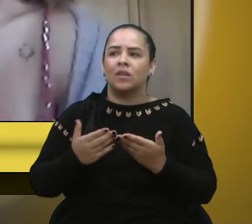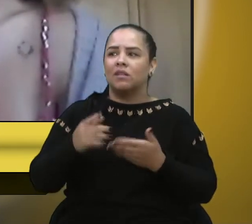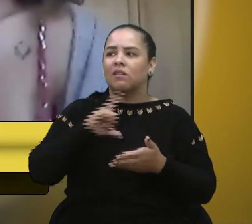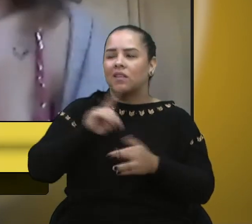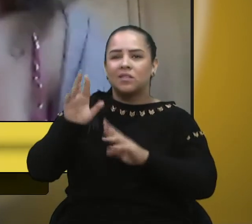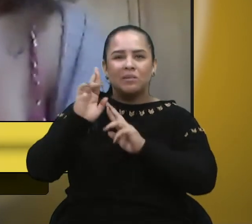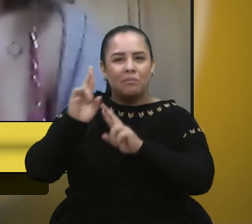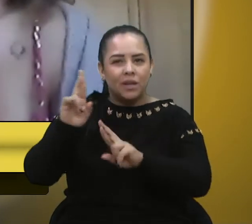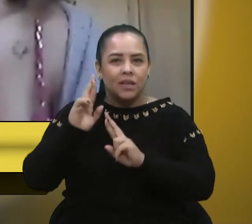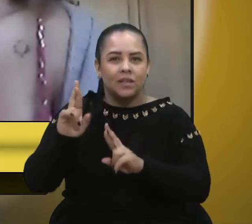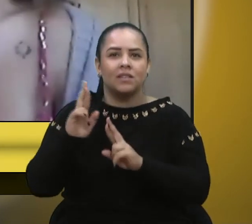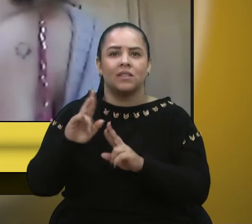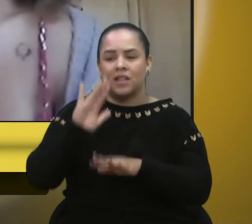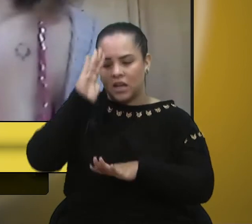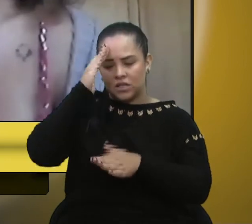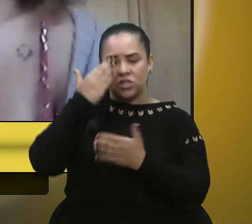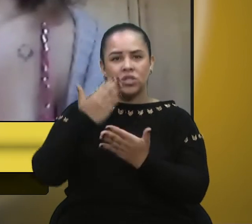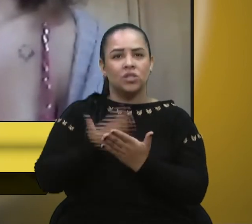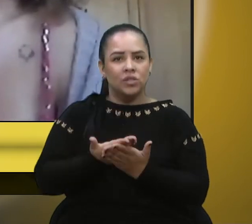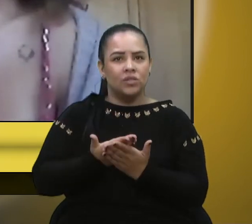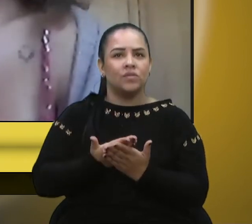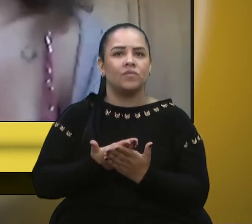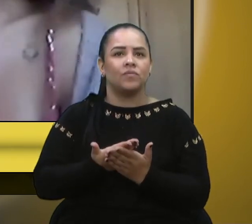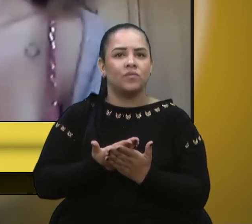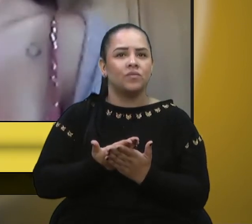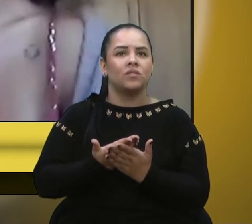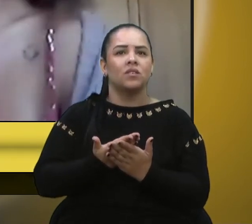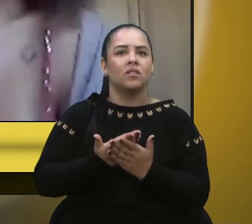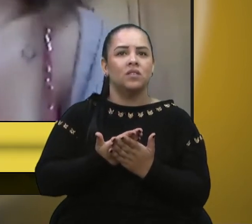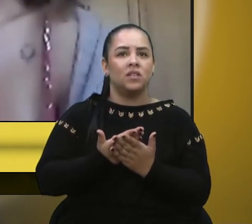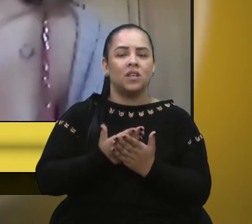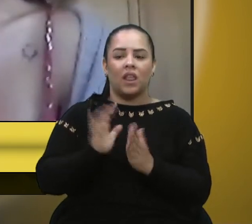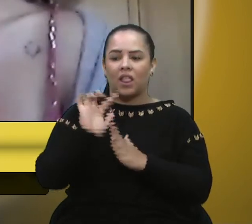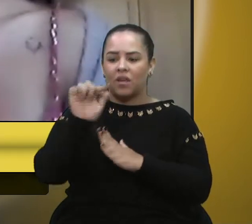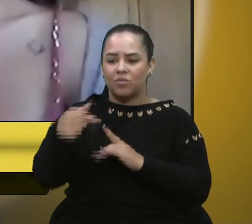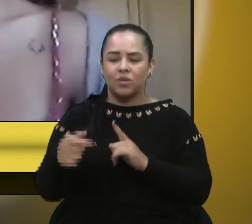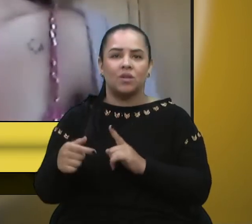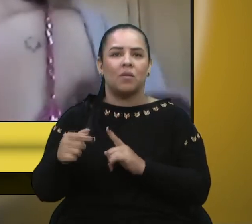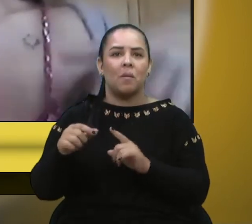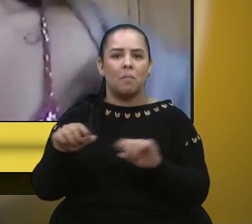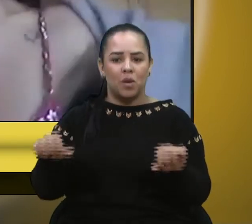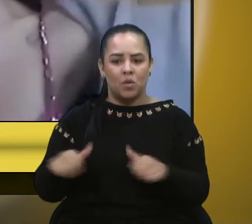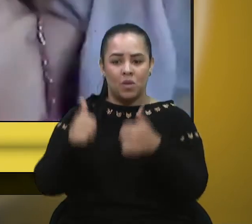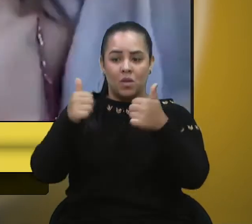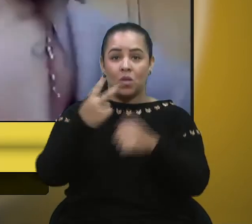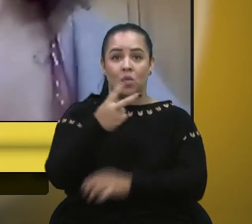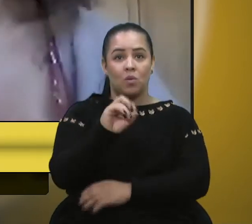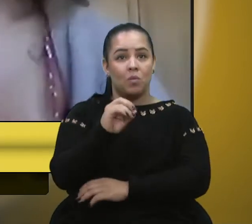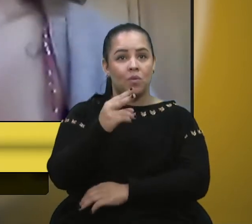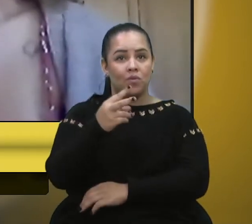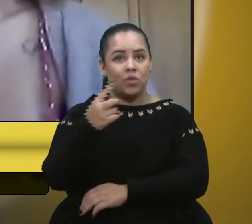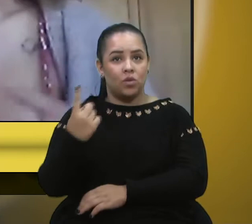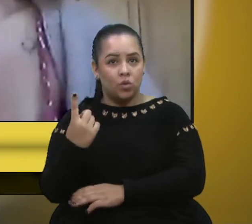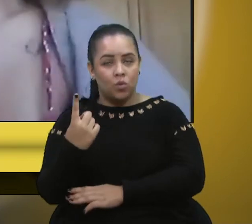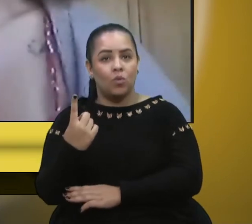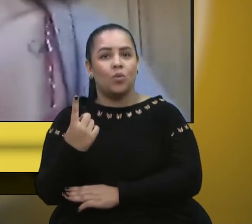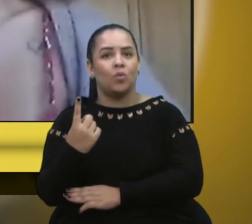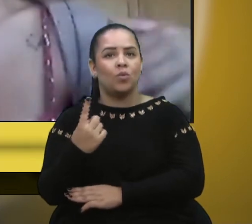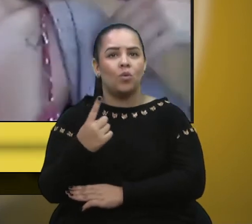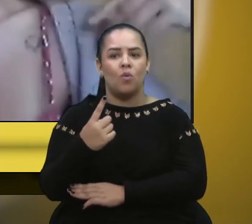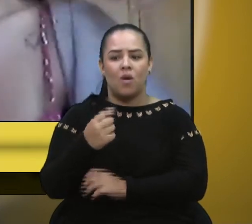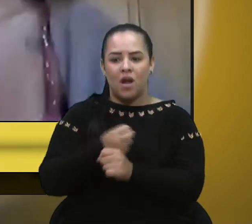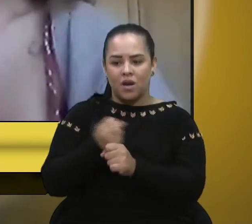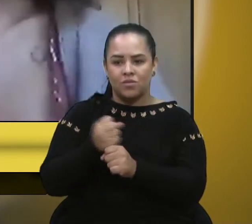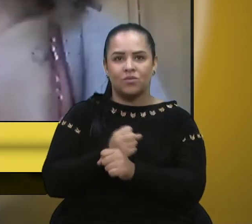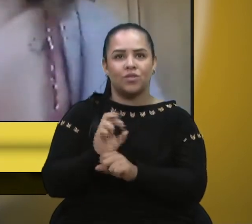rosto, acreditando que a situação iria melhorar, que 2021 seria um ano